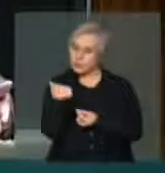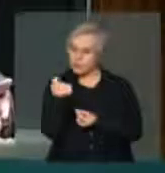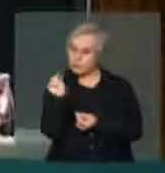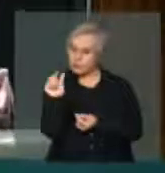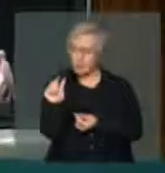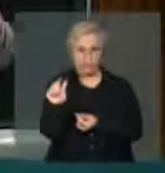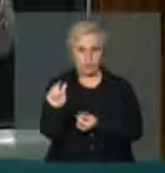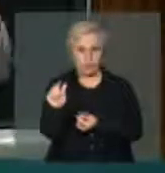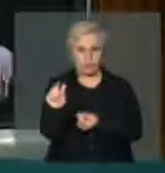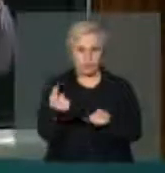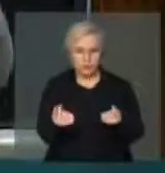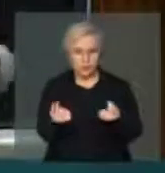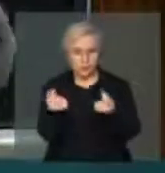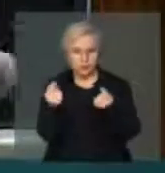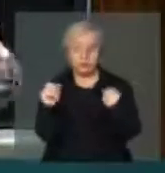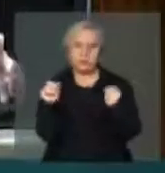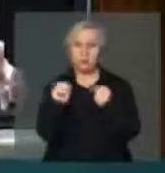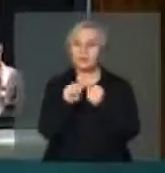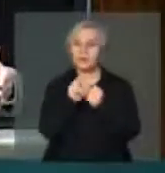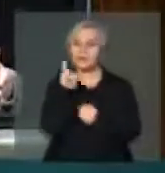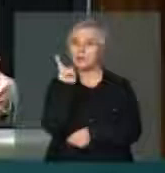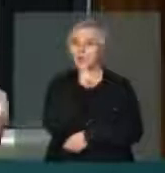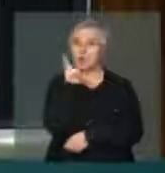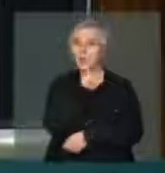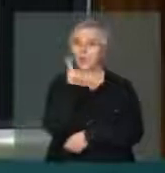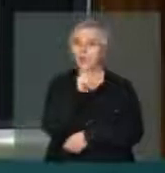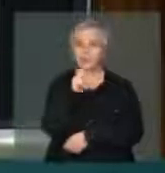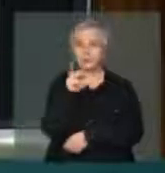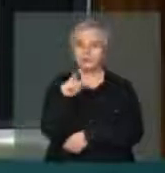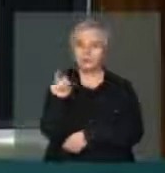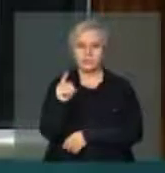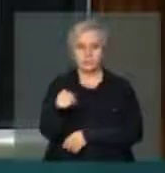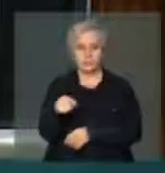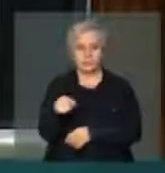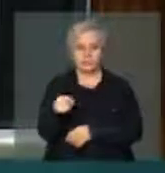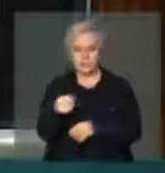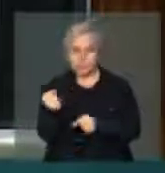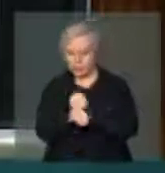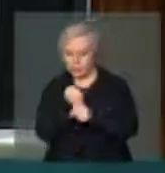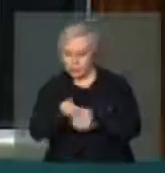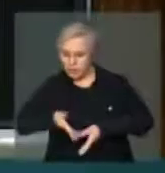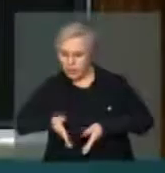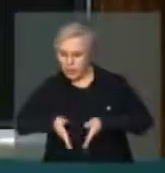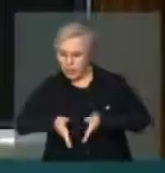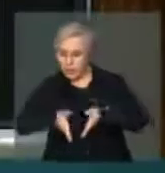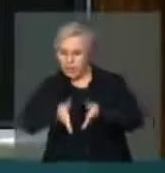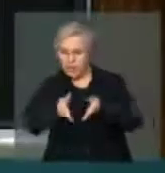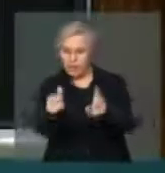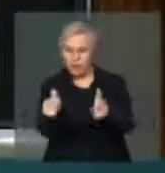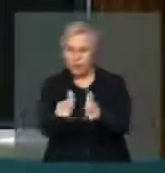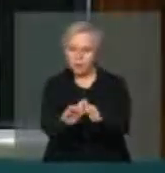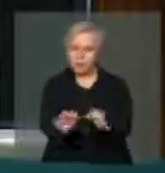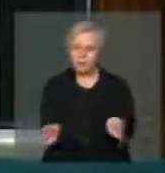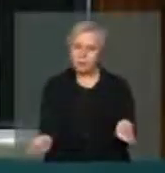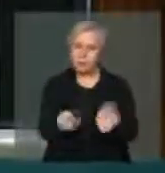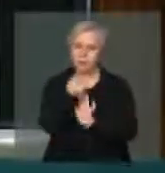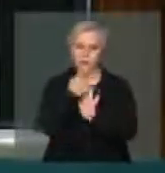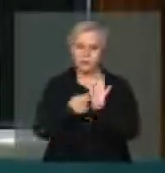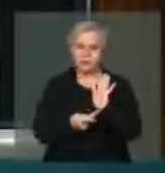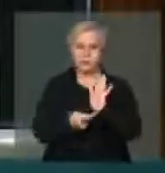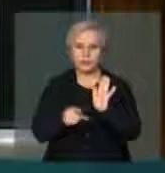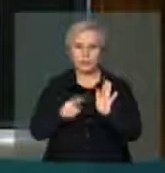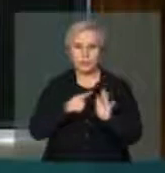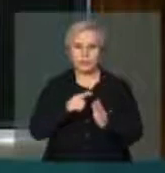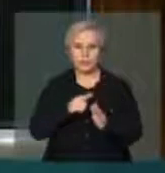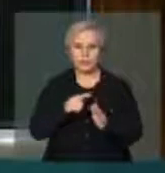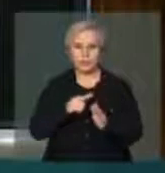bilhão e pouco, e fazer urgentemente esse pequeno canal do projeto que foi estudado pelo vice-presidente